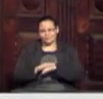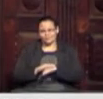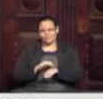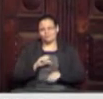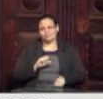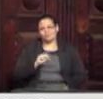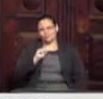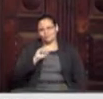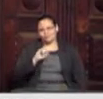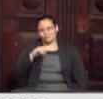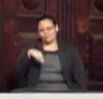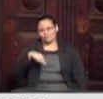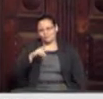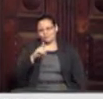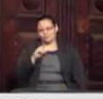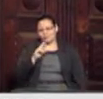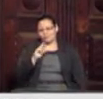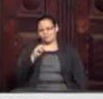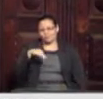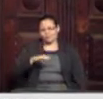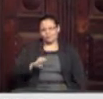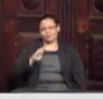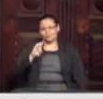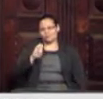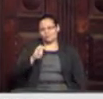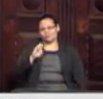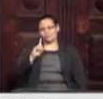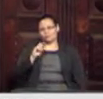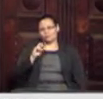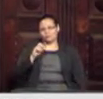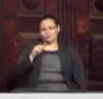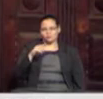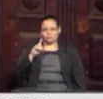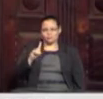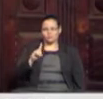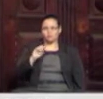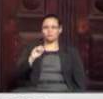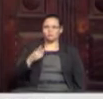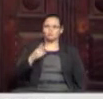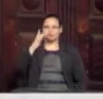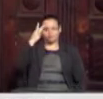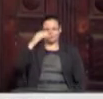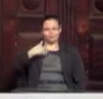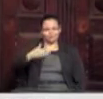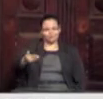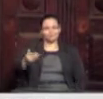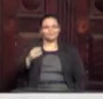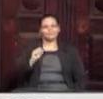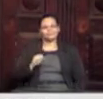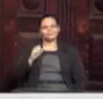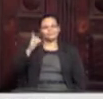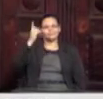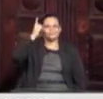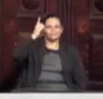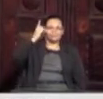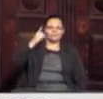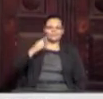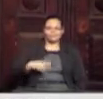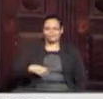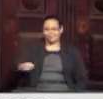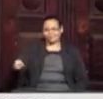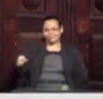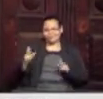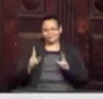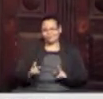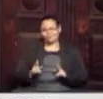amanhã a síndrome de down ou a chegar ao ponto máximo que é